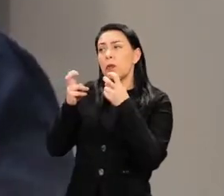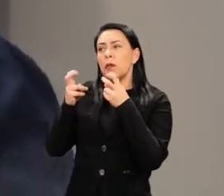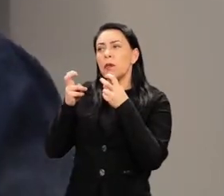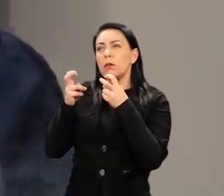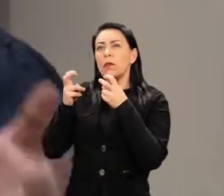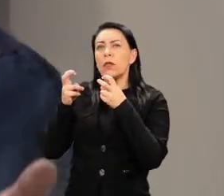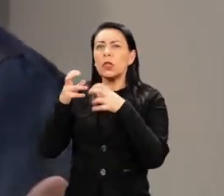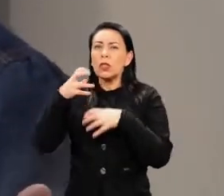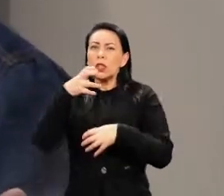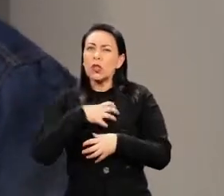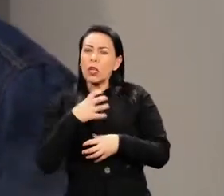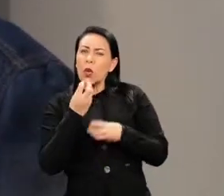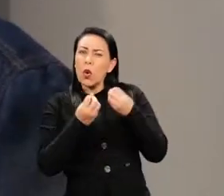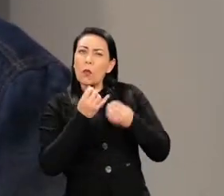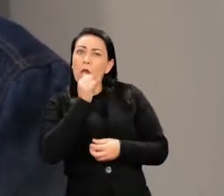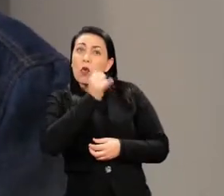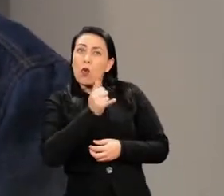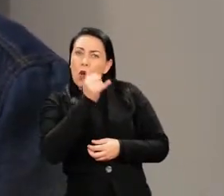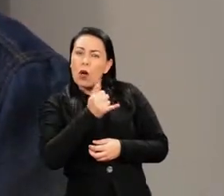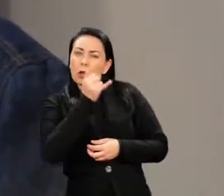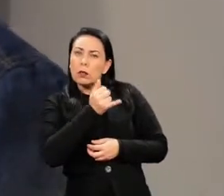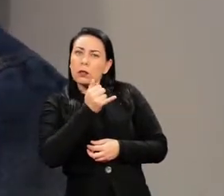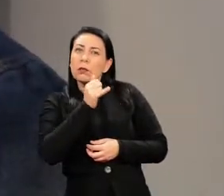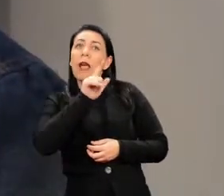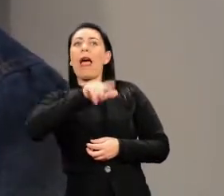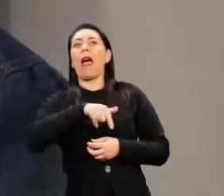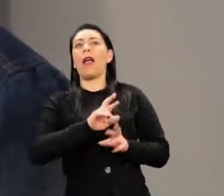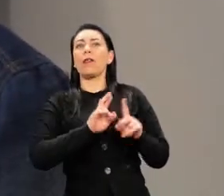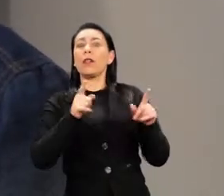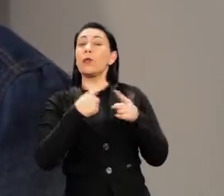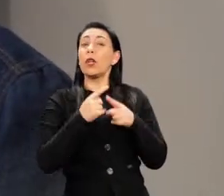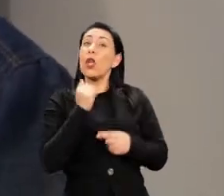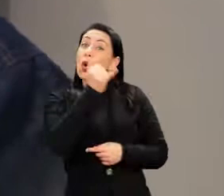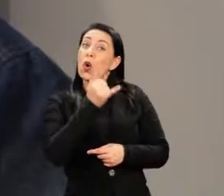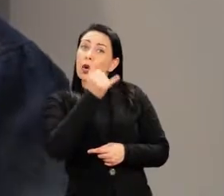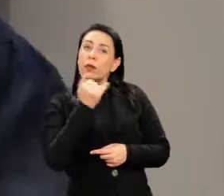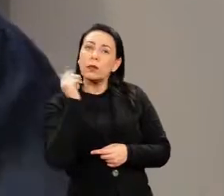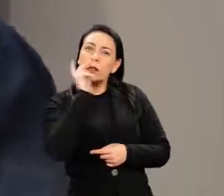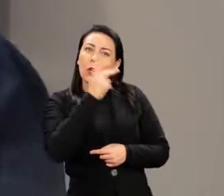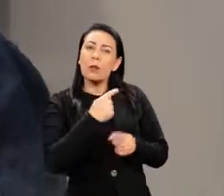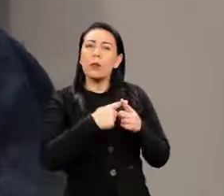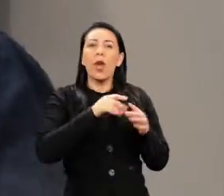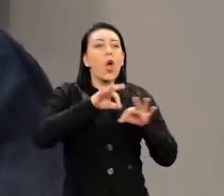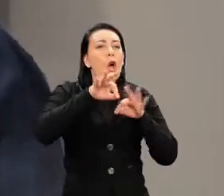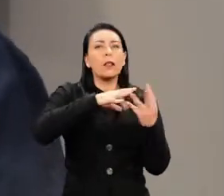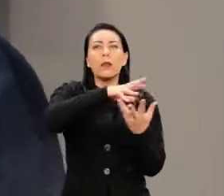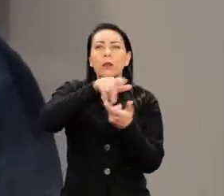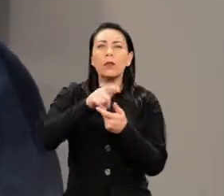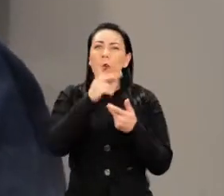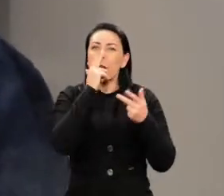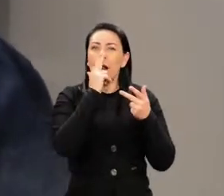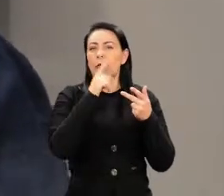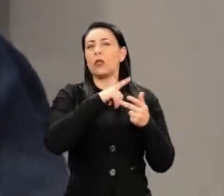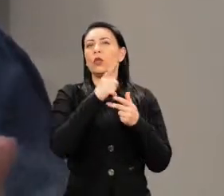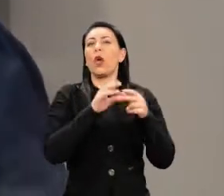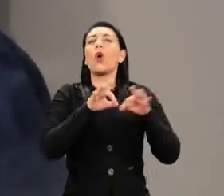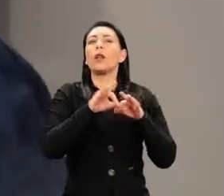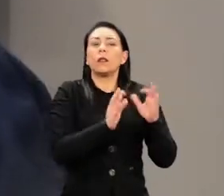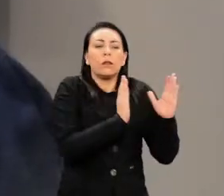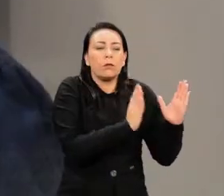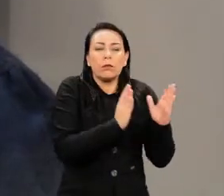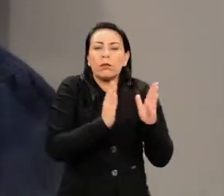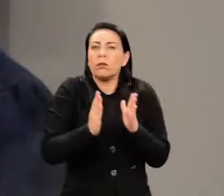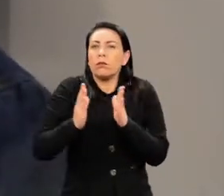olhou e que alguém percebeu outra coisa é como tu conta ela né ea gente conta as histórias por organizar o mundo parece porque o mundo é